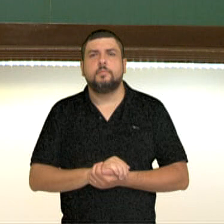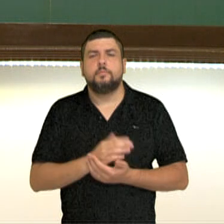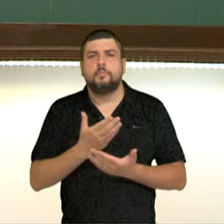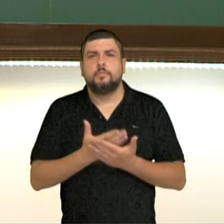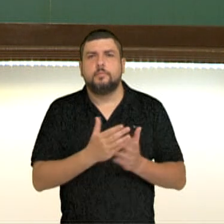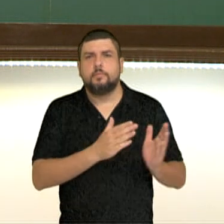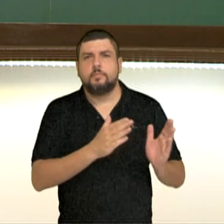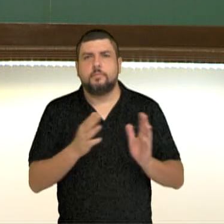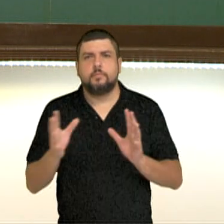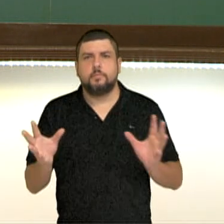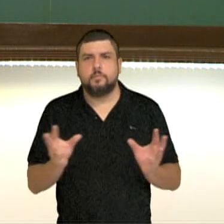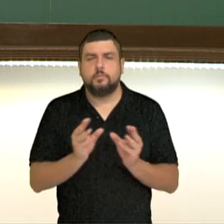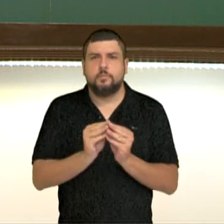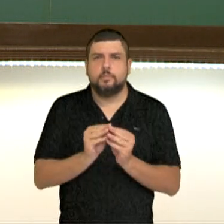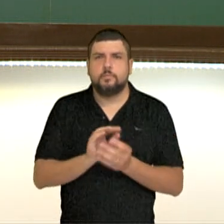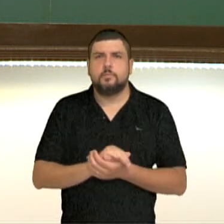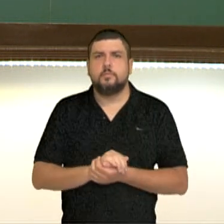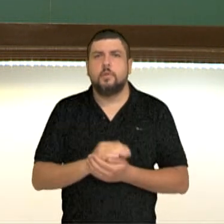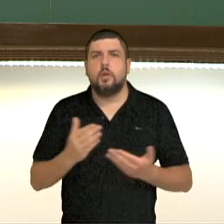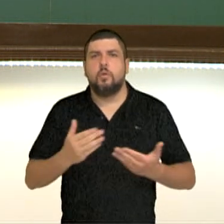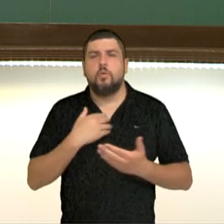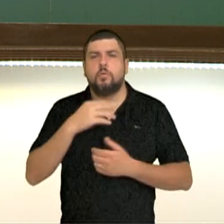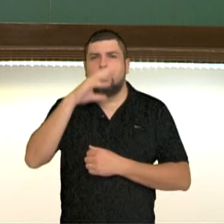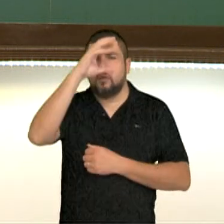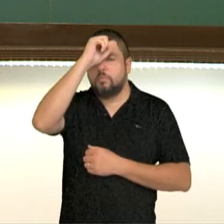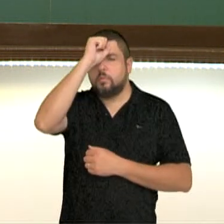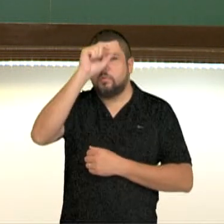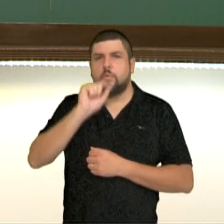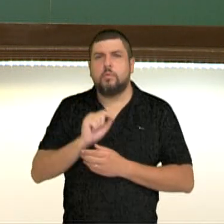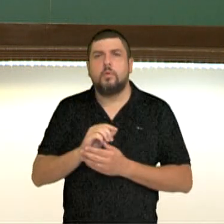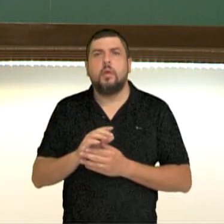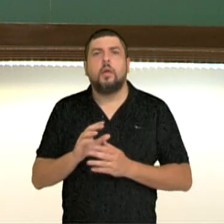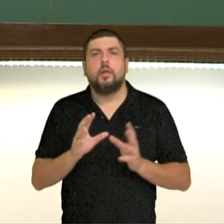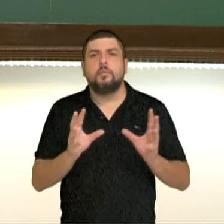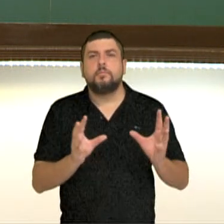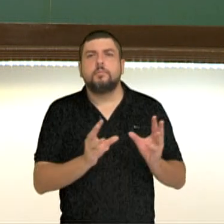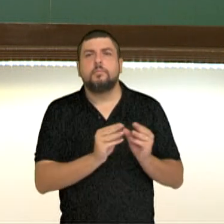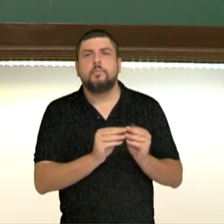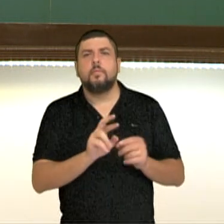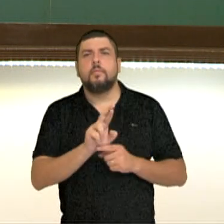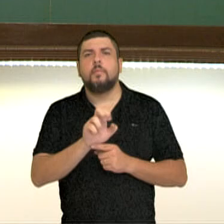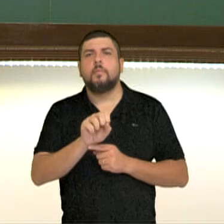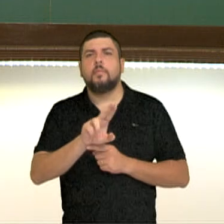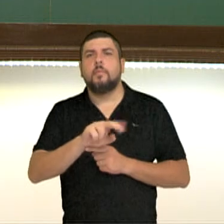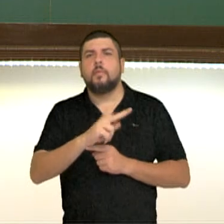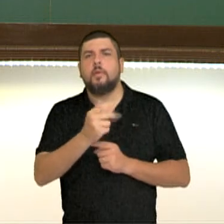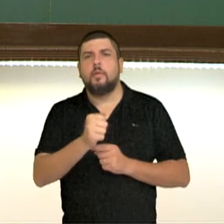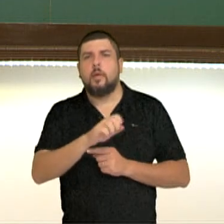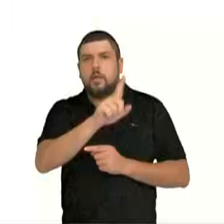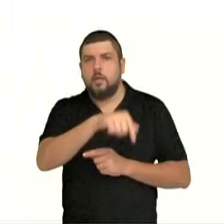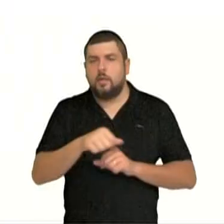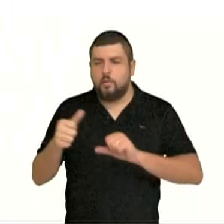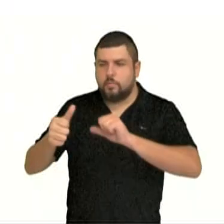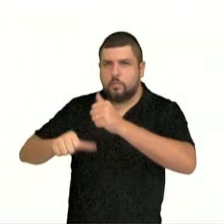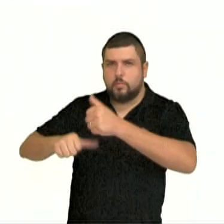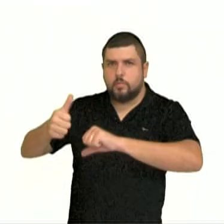aprendemos? Aprendemos hoje, interpretamos uma resenha, que é um texto que avalia uma produção cultural.